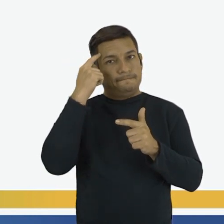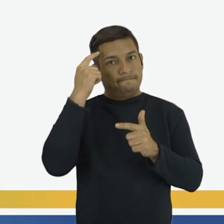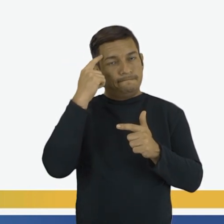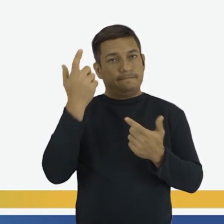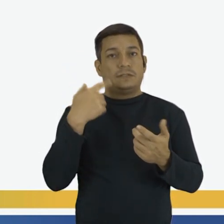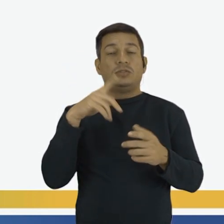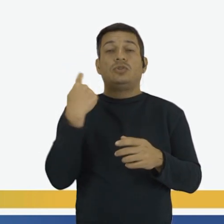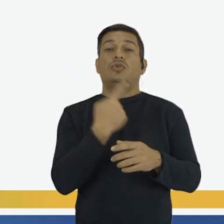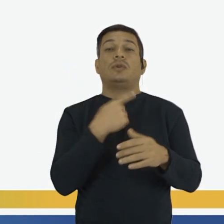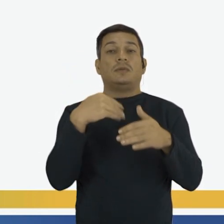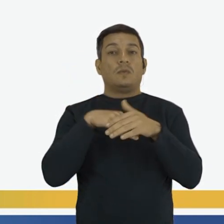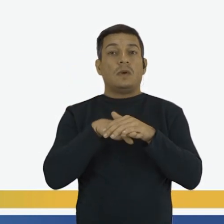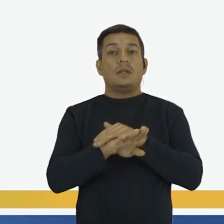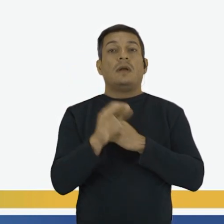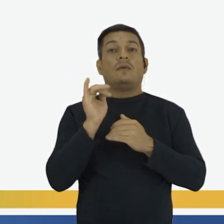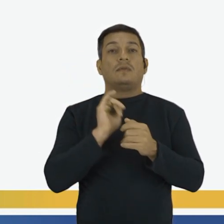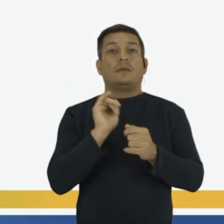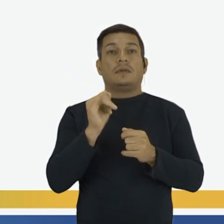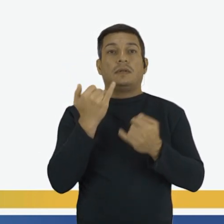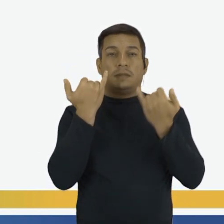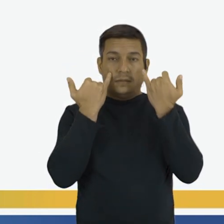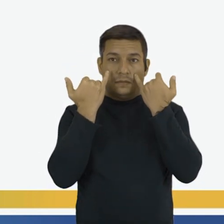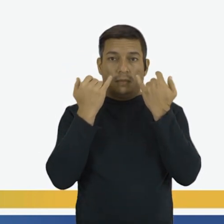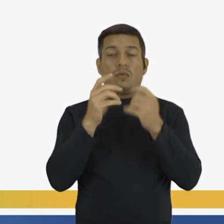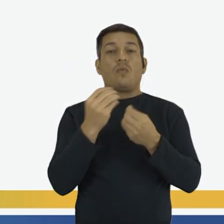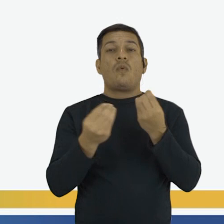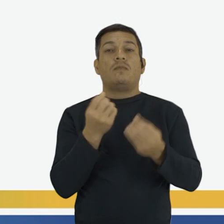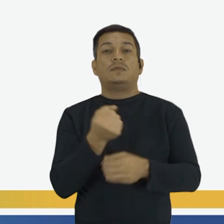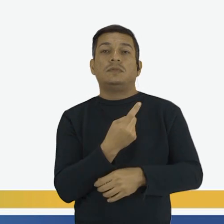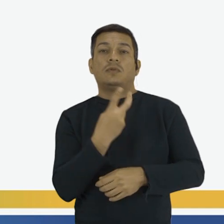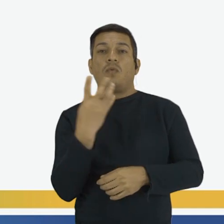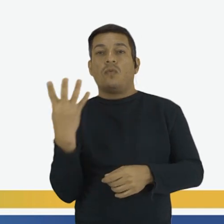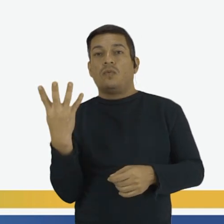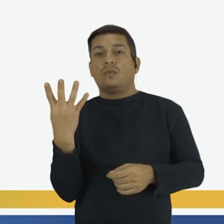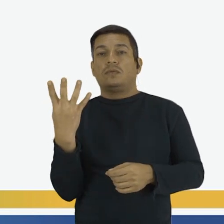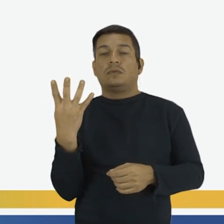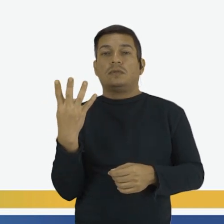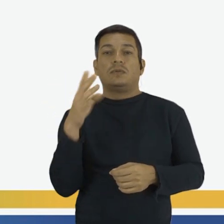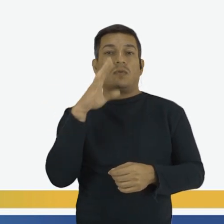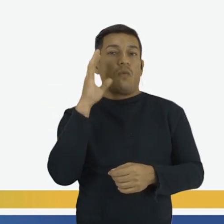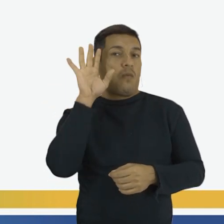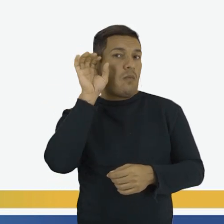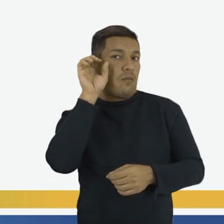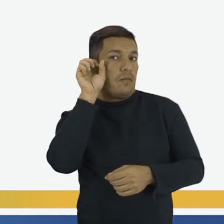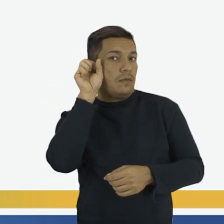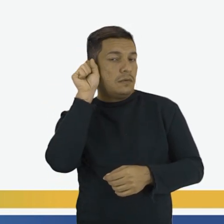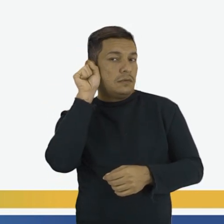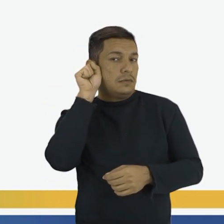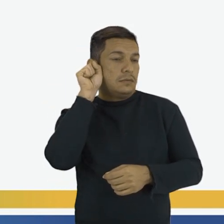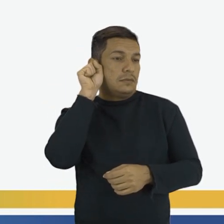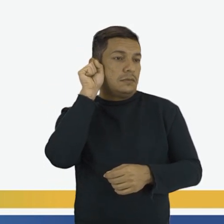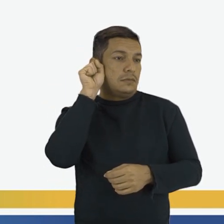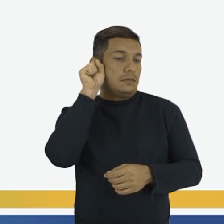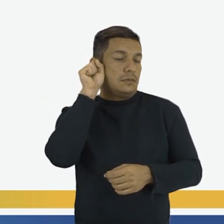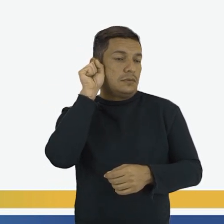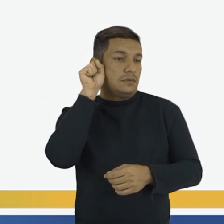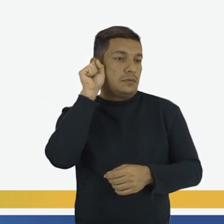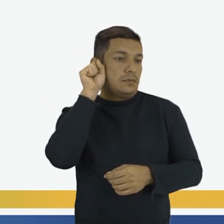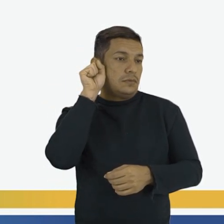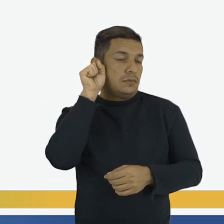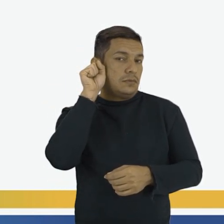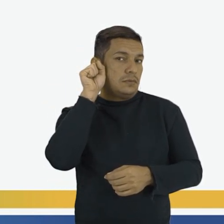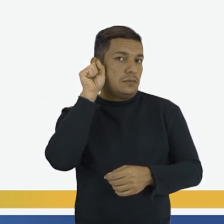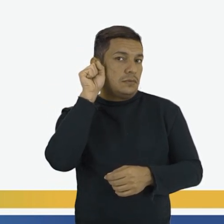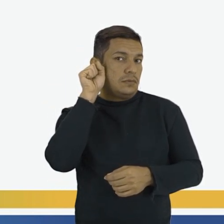vai guardar, quando se conta, quando contar, ouvir, guardar o que